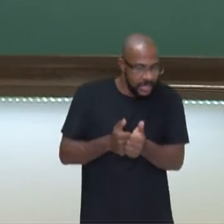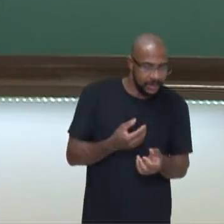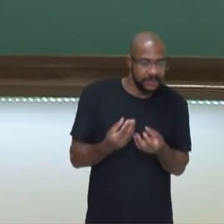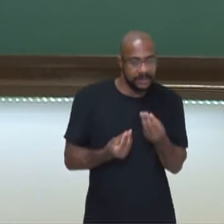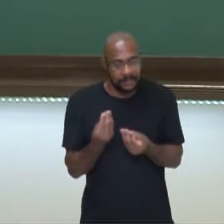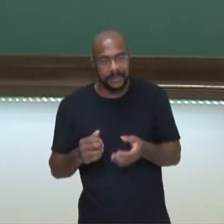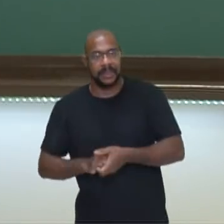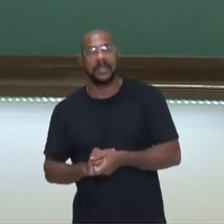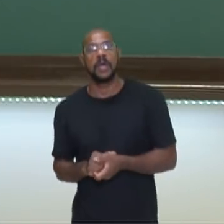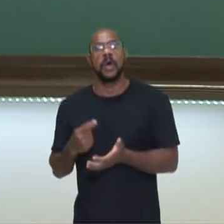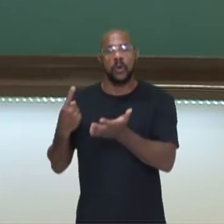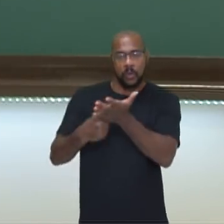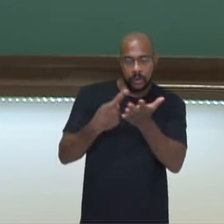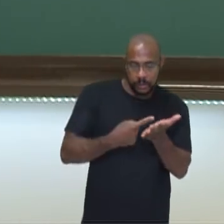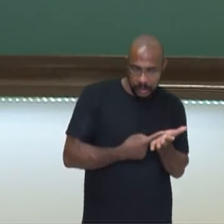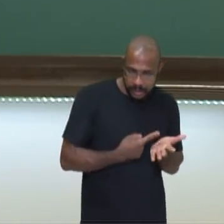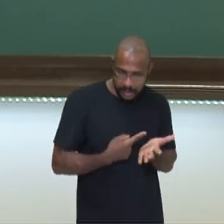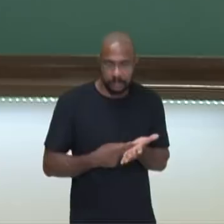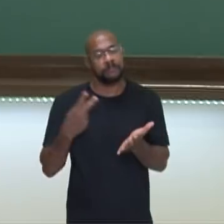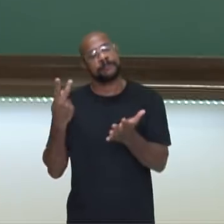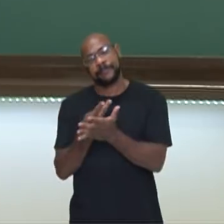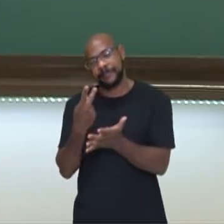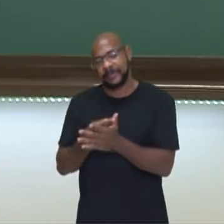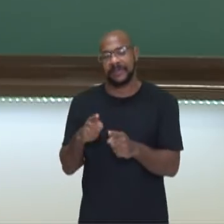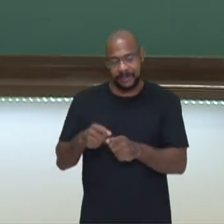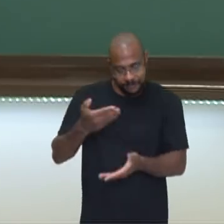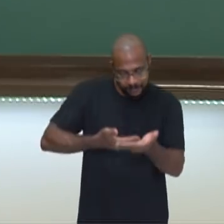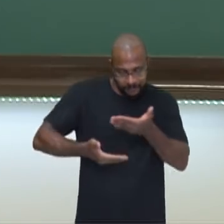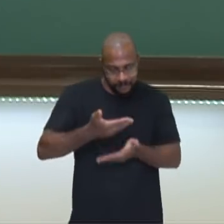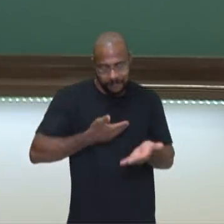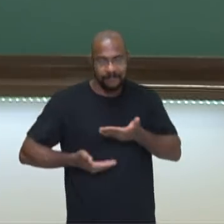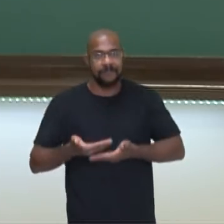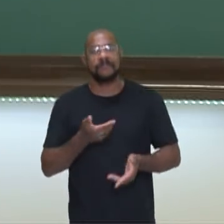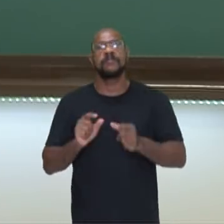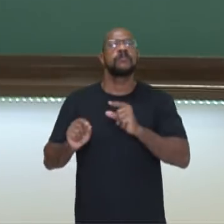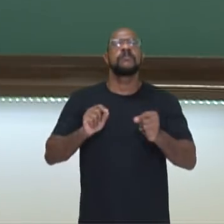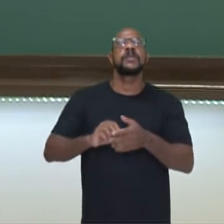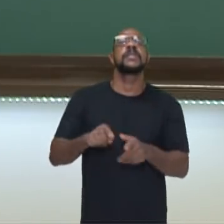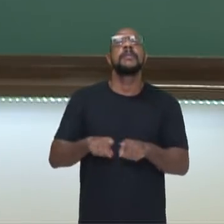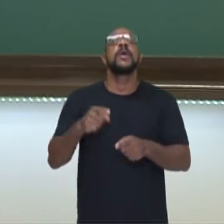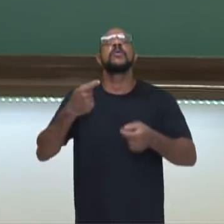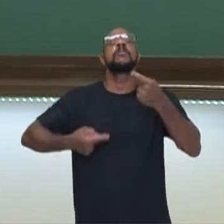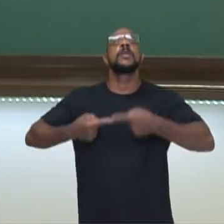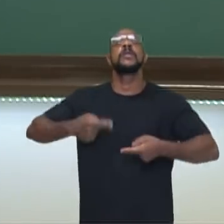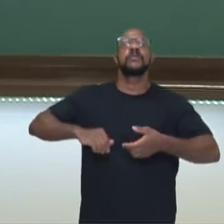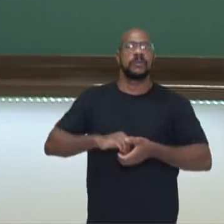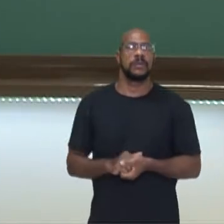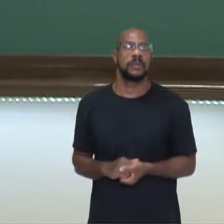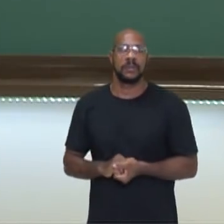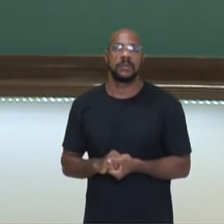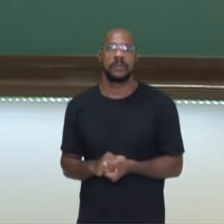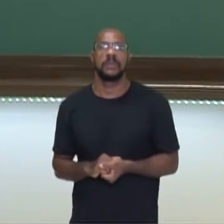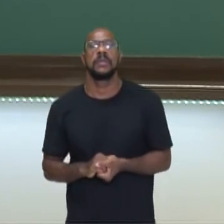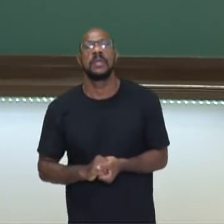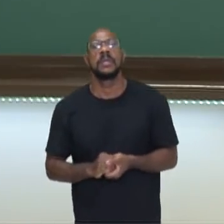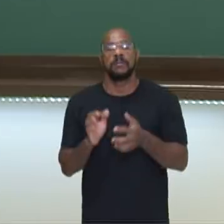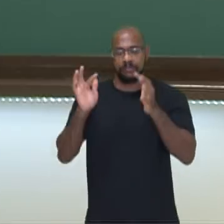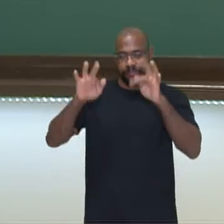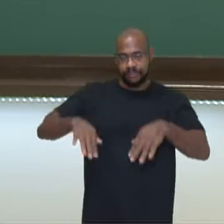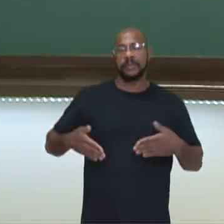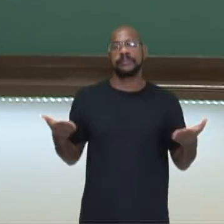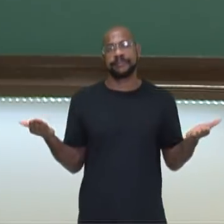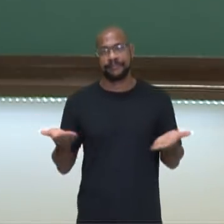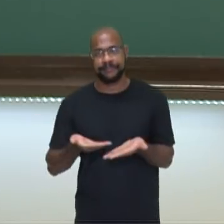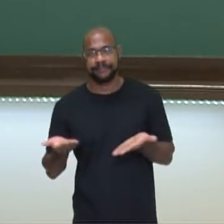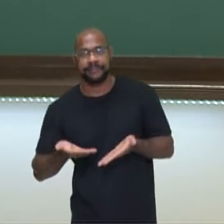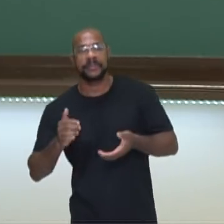governadores, acordos mútuos entre os coronéis e os políticos. A gente vai terminando essa